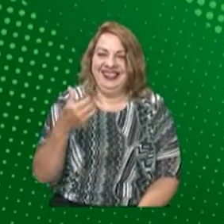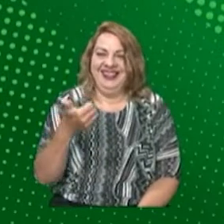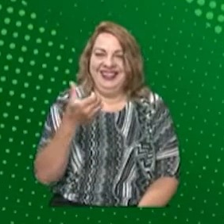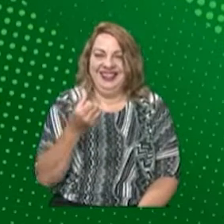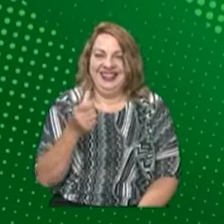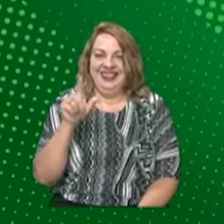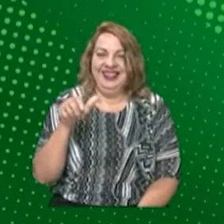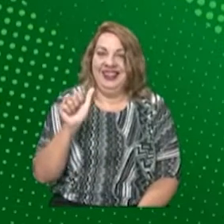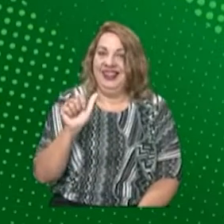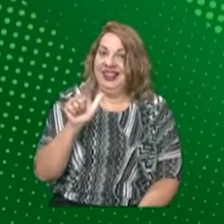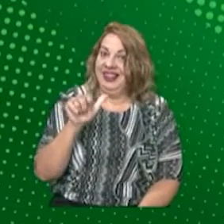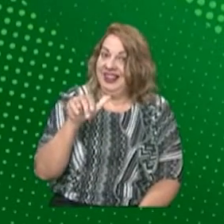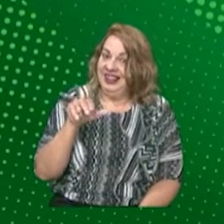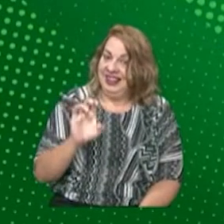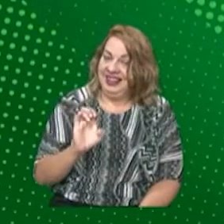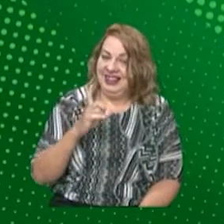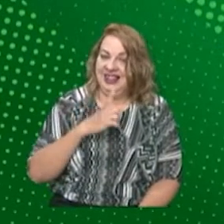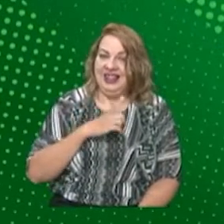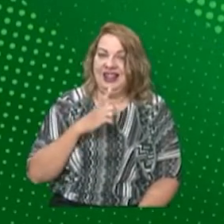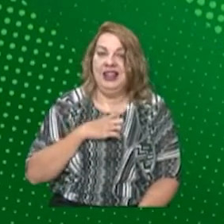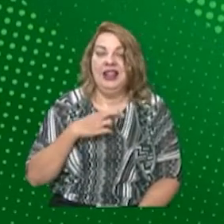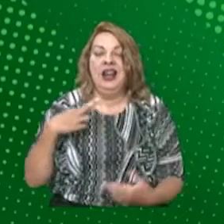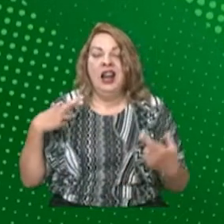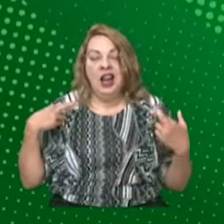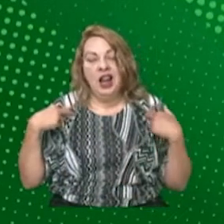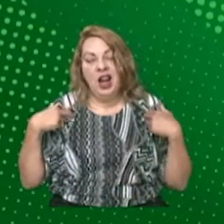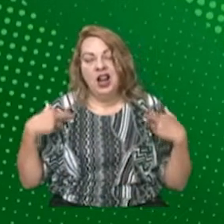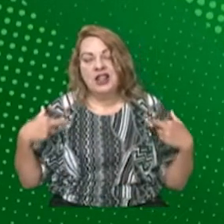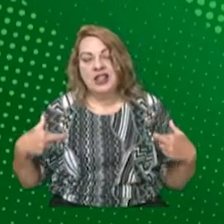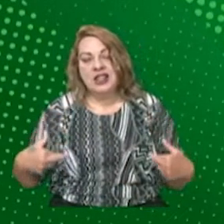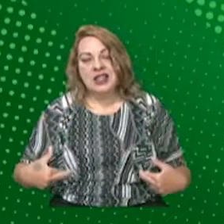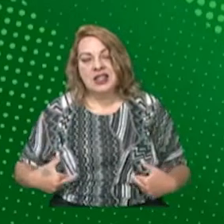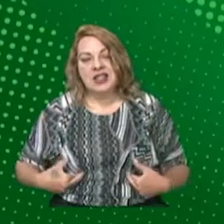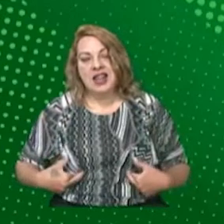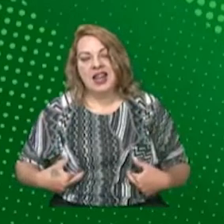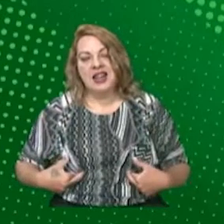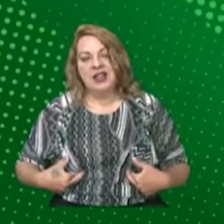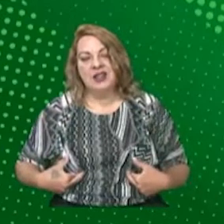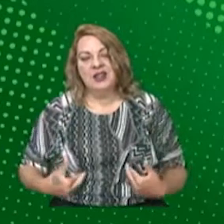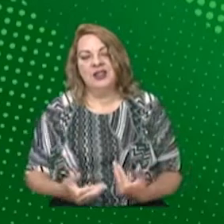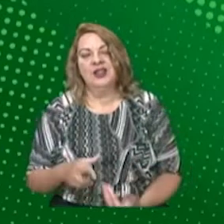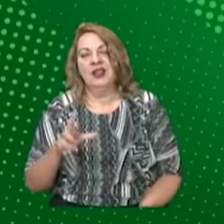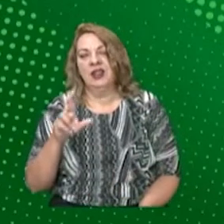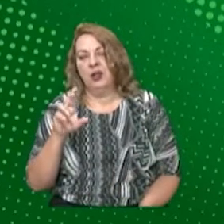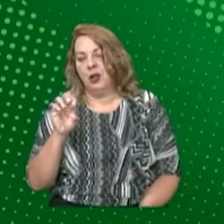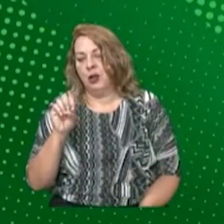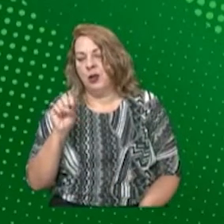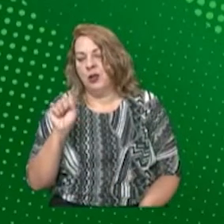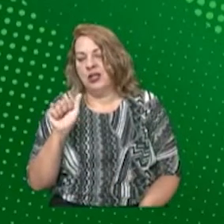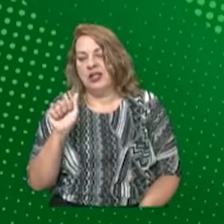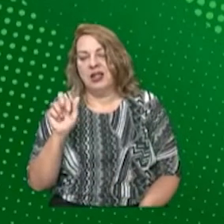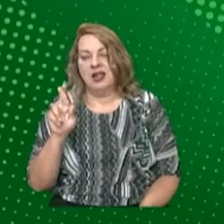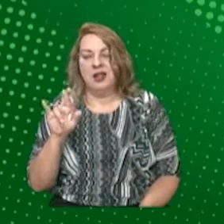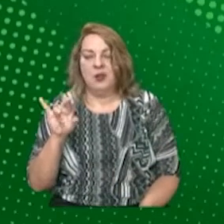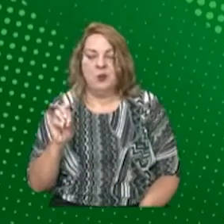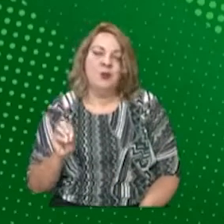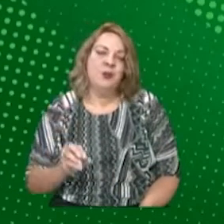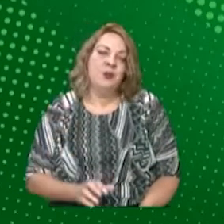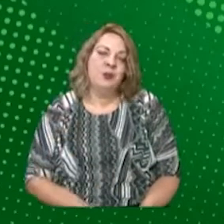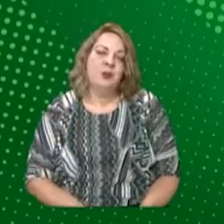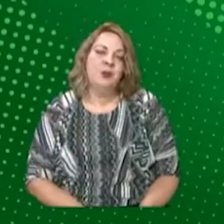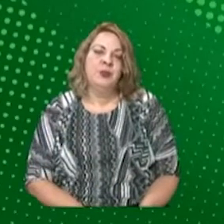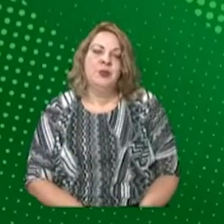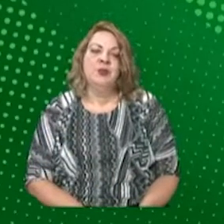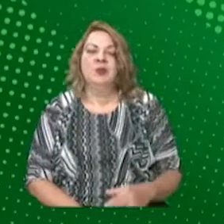655316, Aline, ela é de Rosário, adquiriu com a Ivaílde. Regional Capela, parabéns!